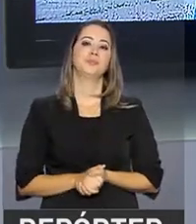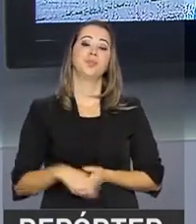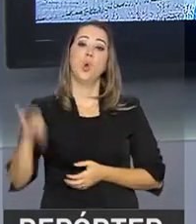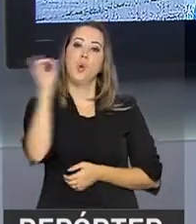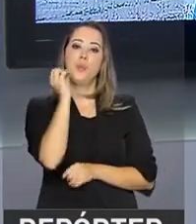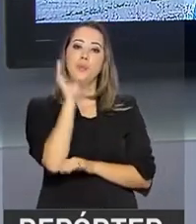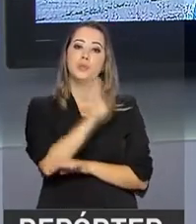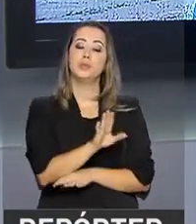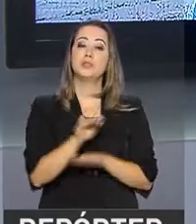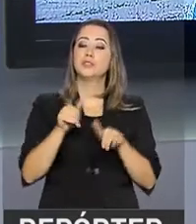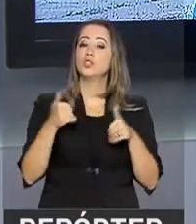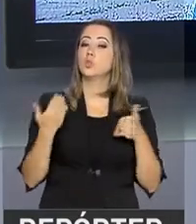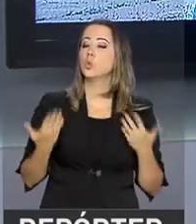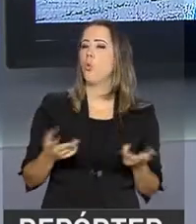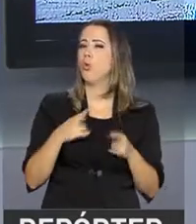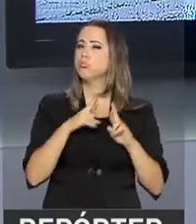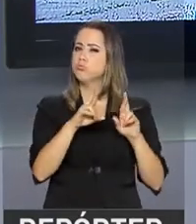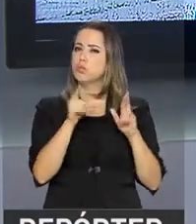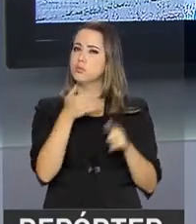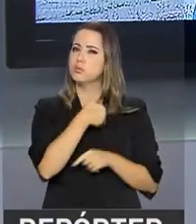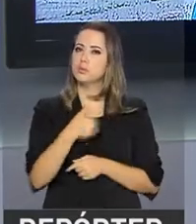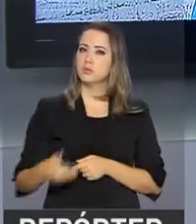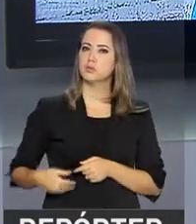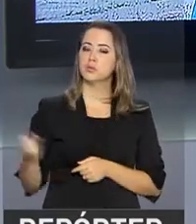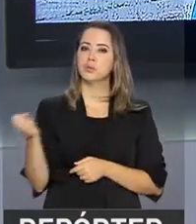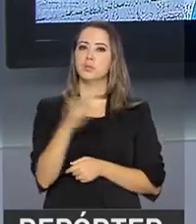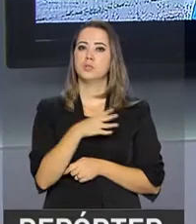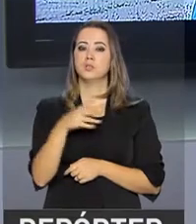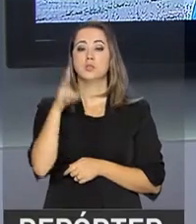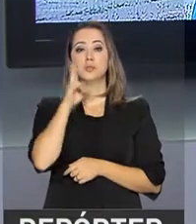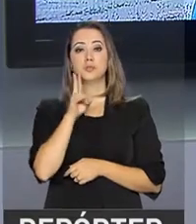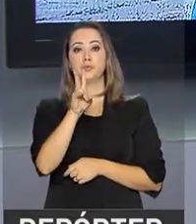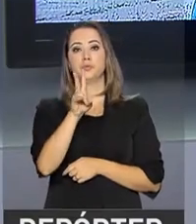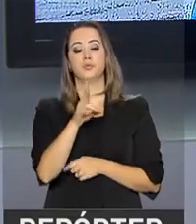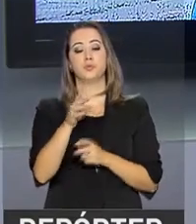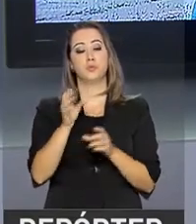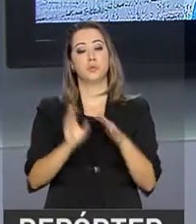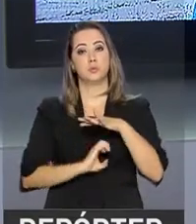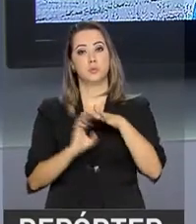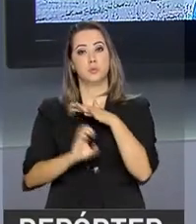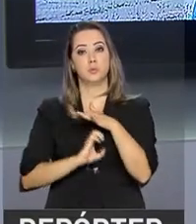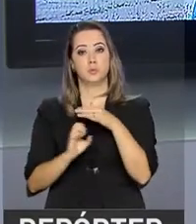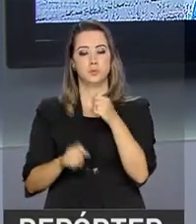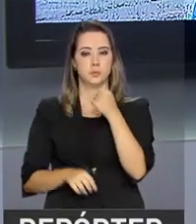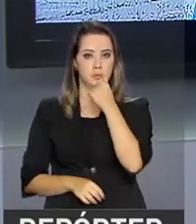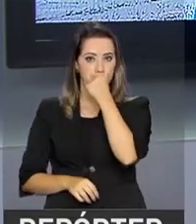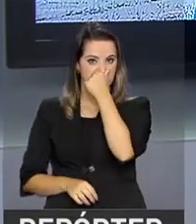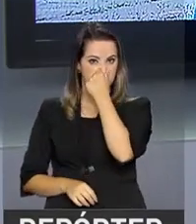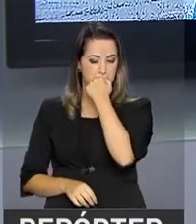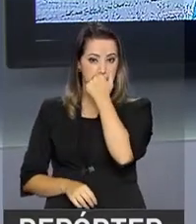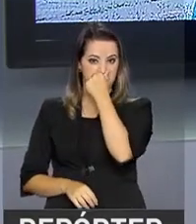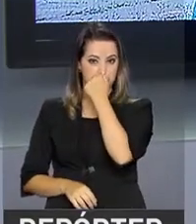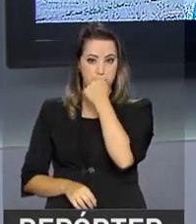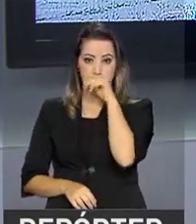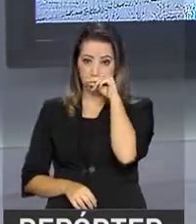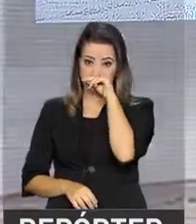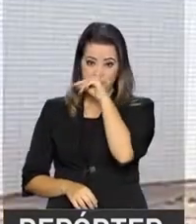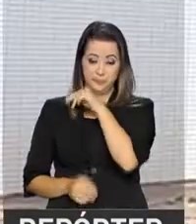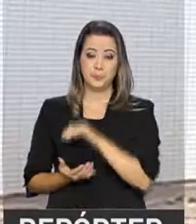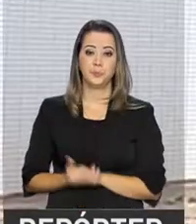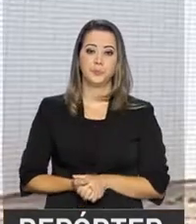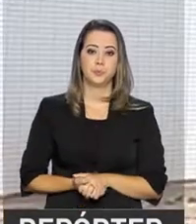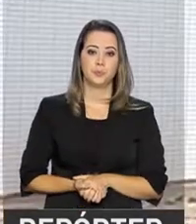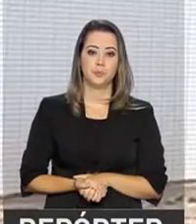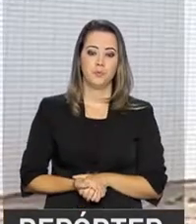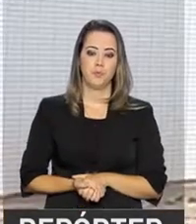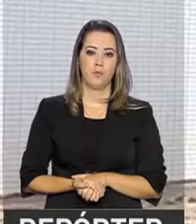qual a expectativa do governo a partir dessa nova avaliação da agência a tarde roberto boa tarde a todos